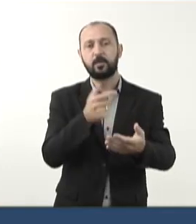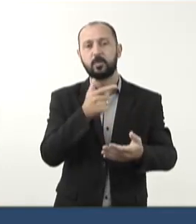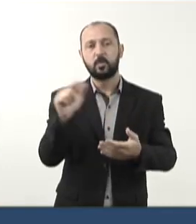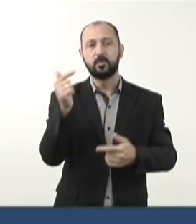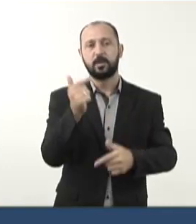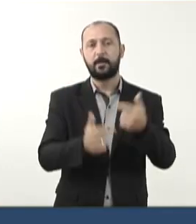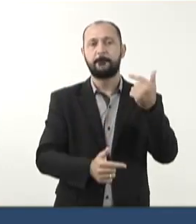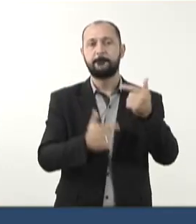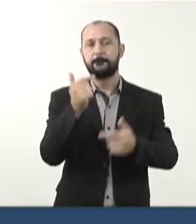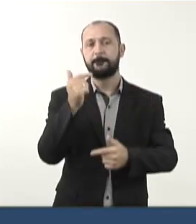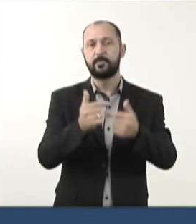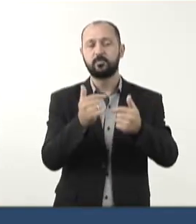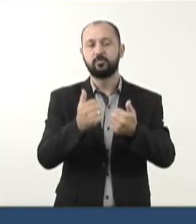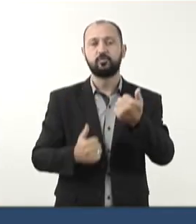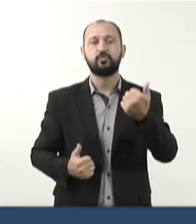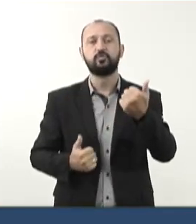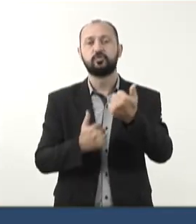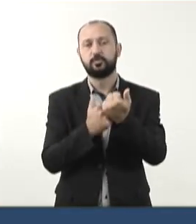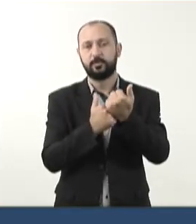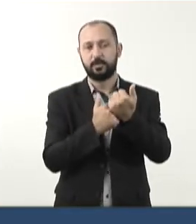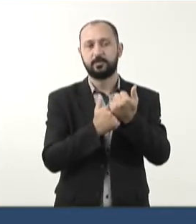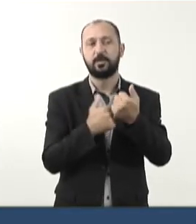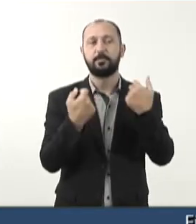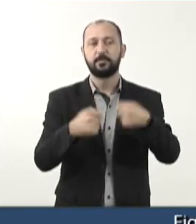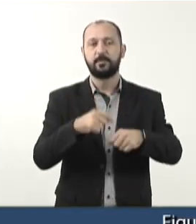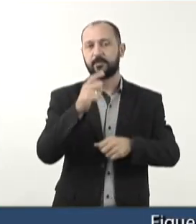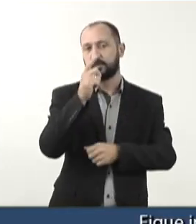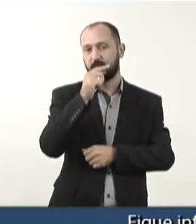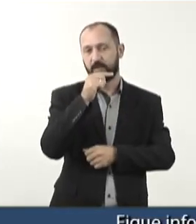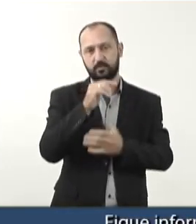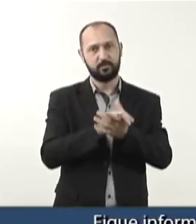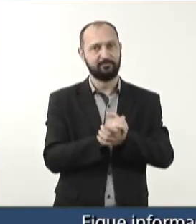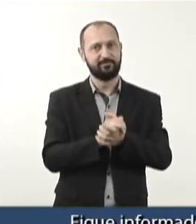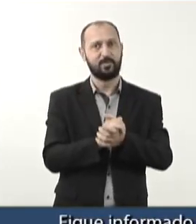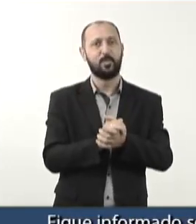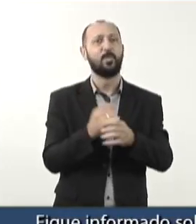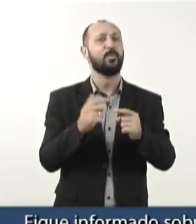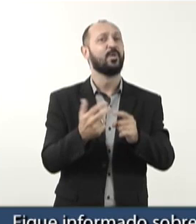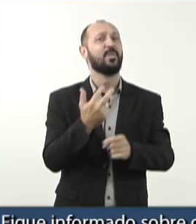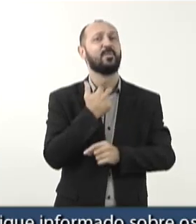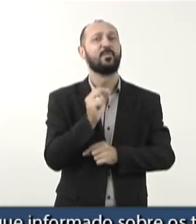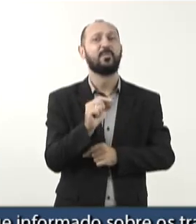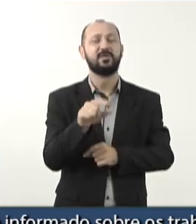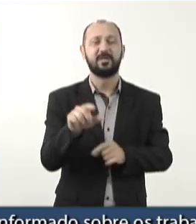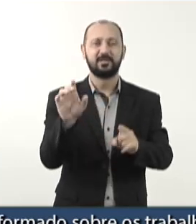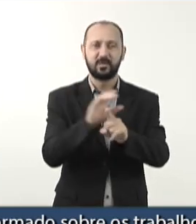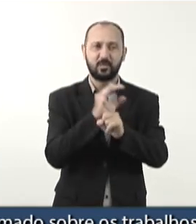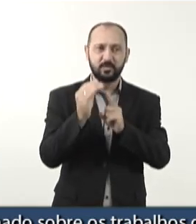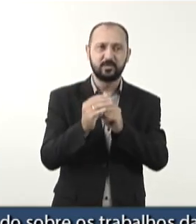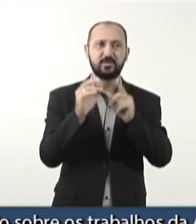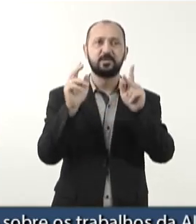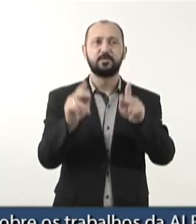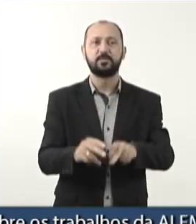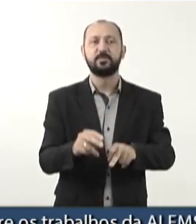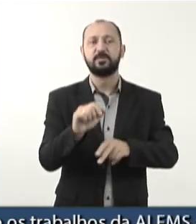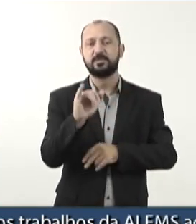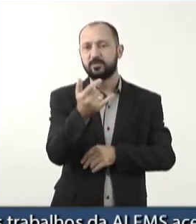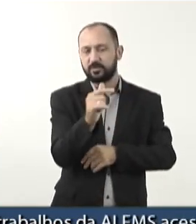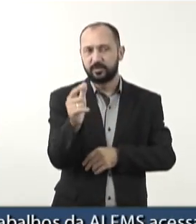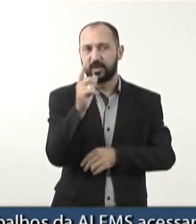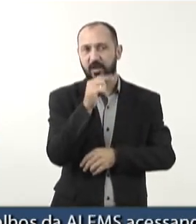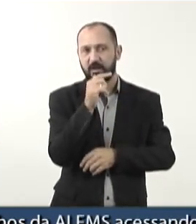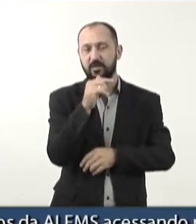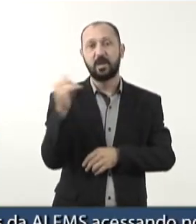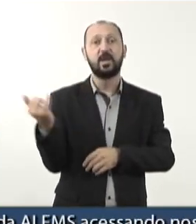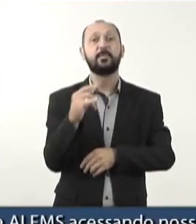outras políticas também de suporte à necessidade da água. Porque não dá para deixar essa comunidade, essa população sem água. E